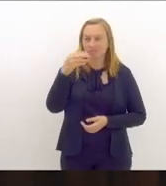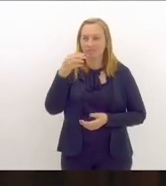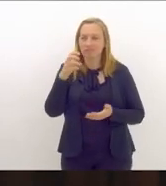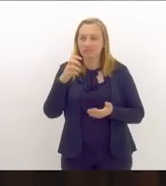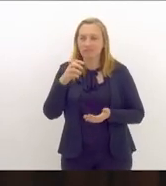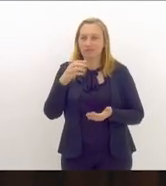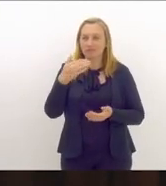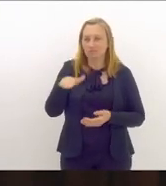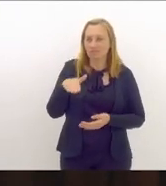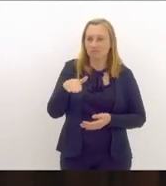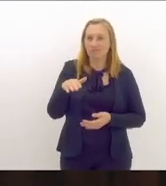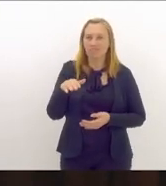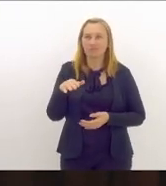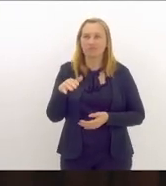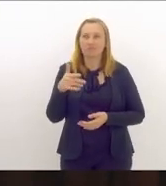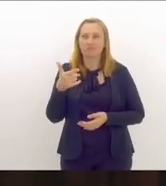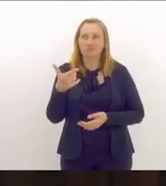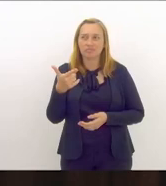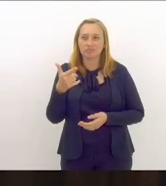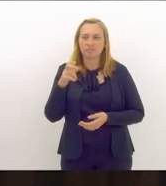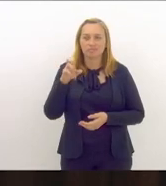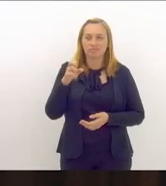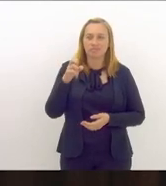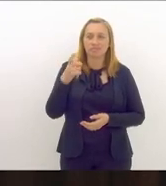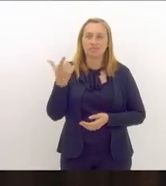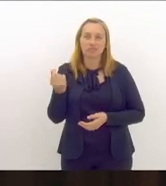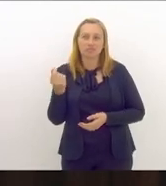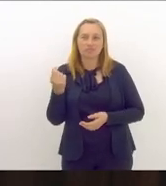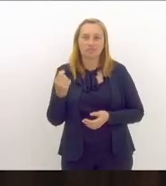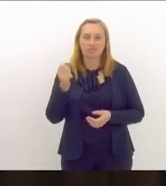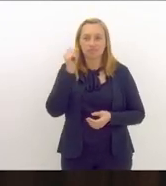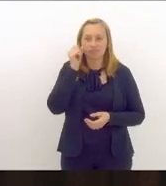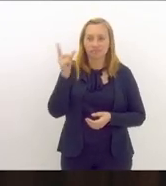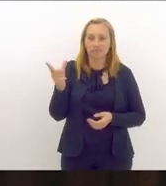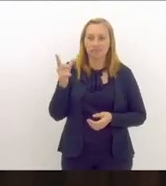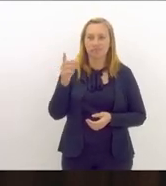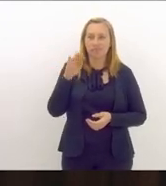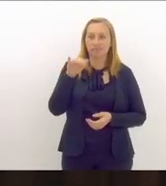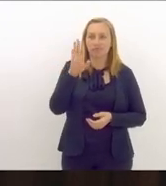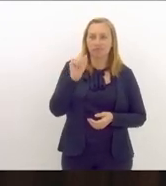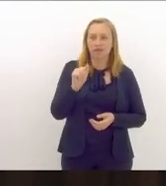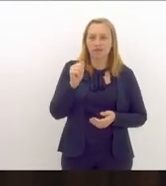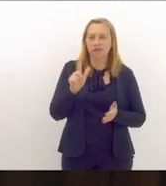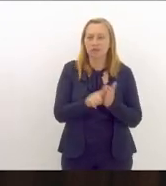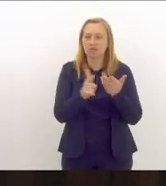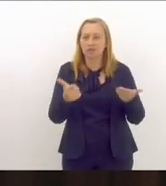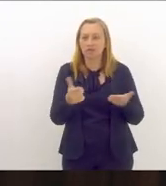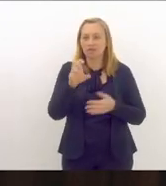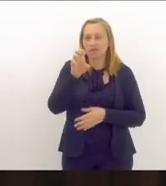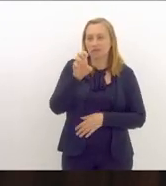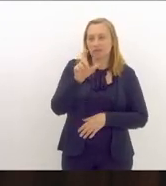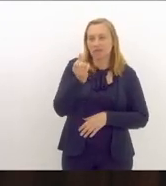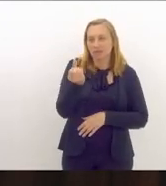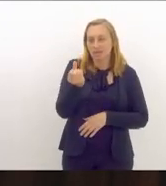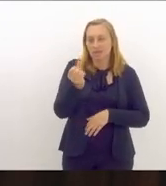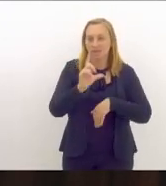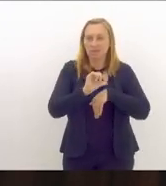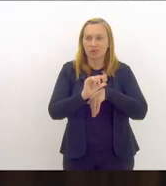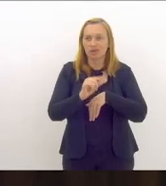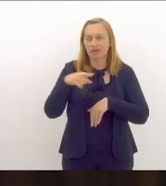manhã, 5:20, para abrir uma banca de jornal às 6 horas, em Paracambi, que muito me